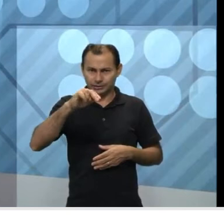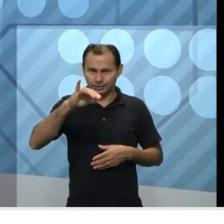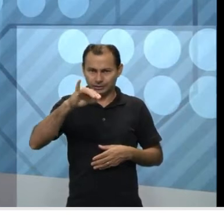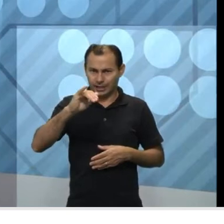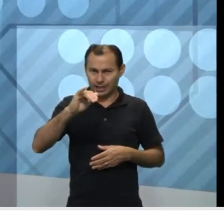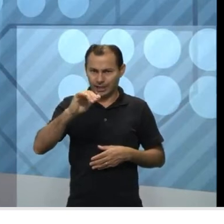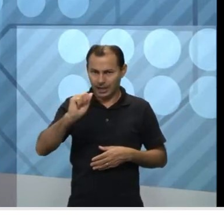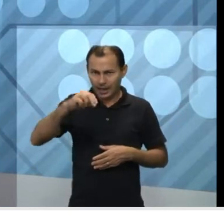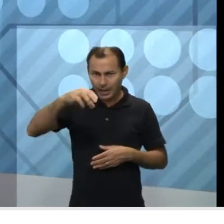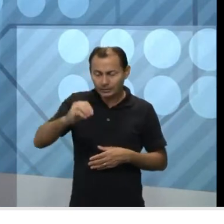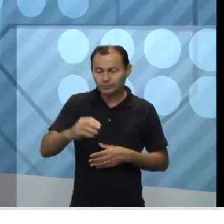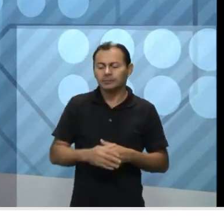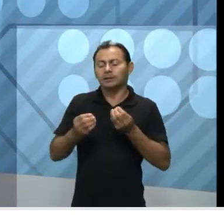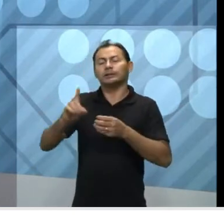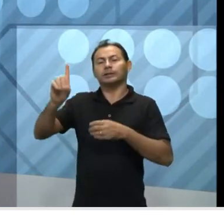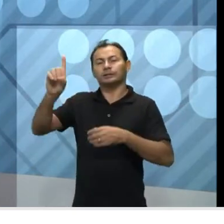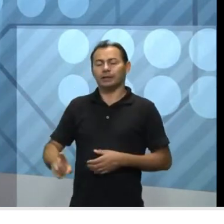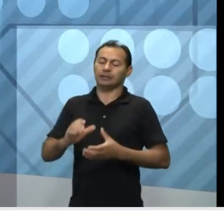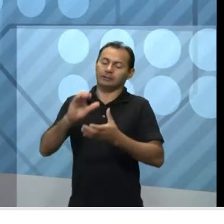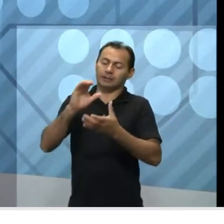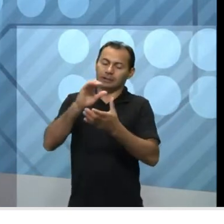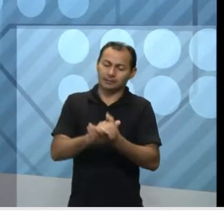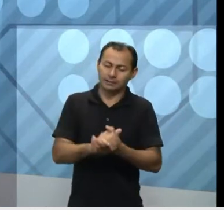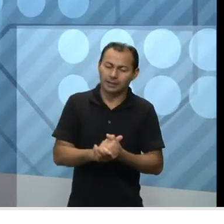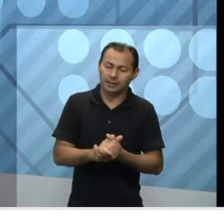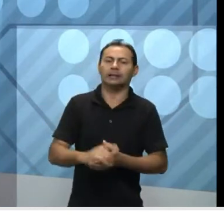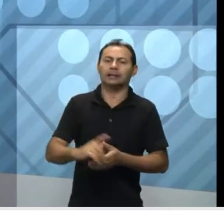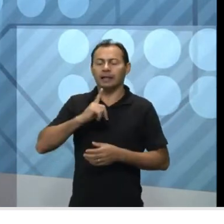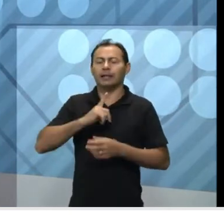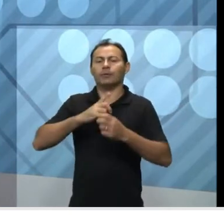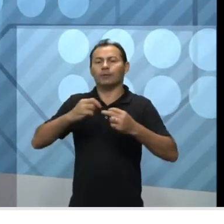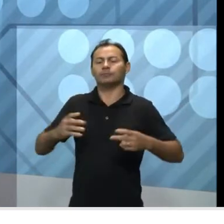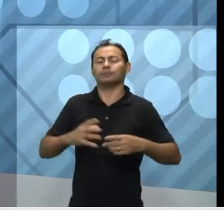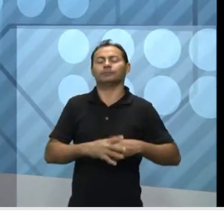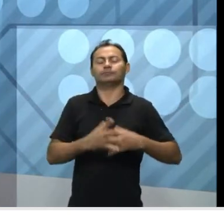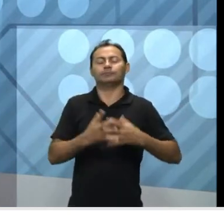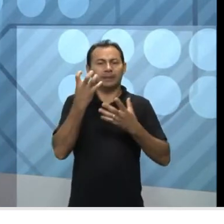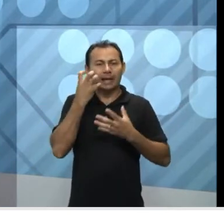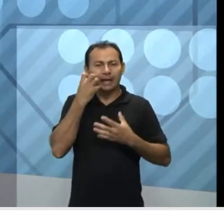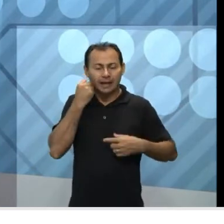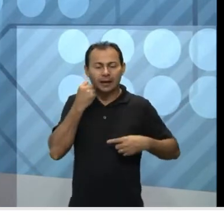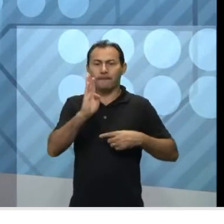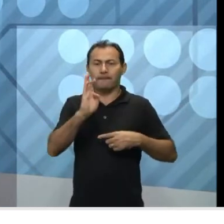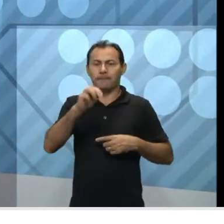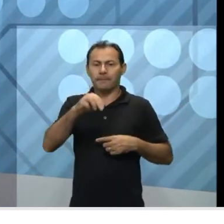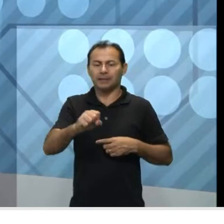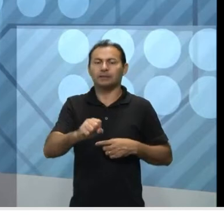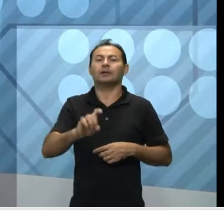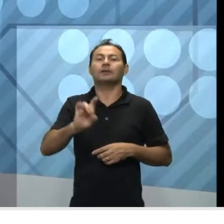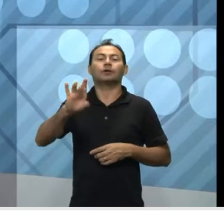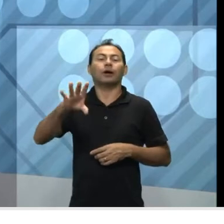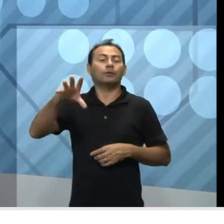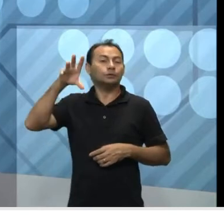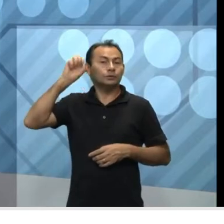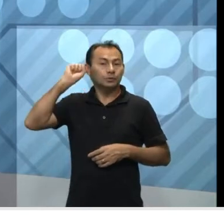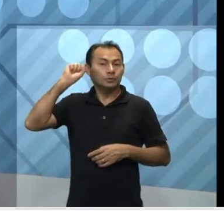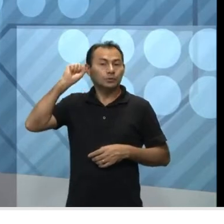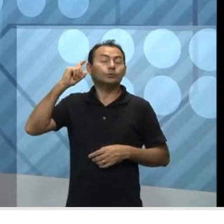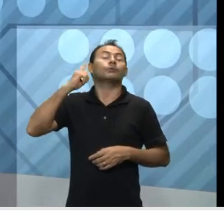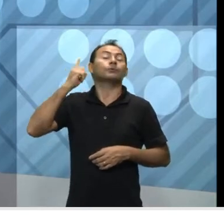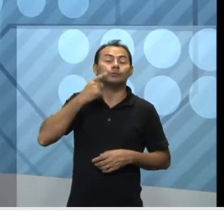também adquirir coisas, também herdar os seus bens, somente aos surdos oralizados. A oralidade, ela